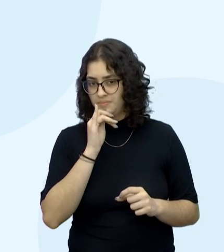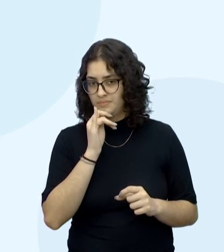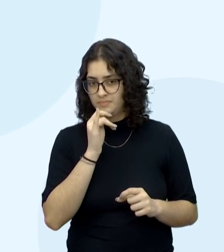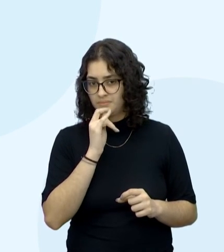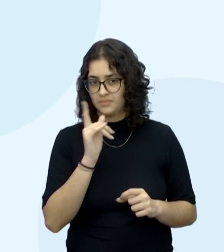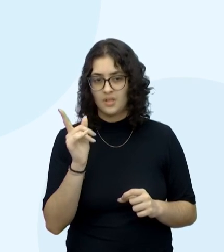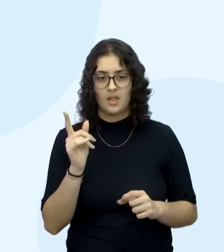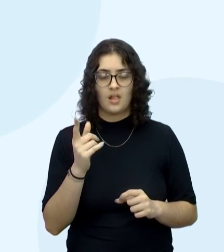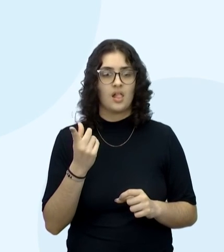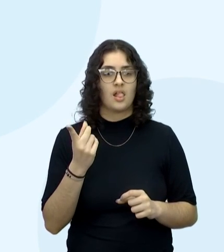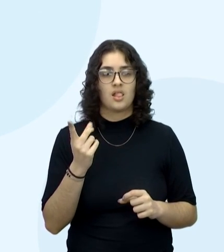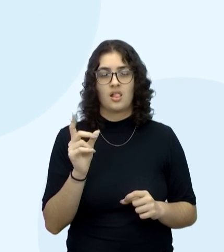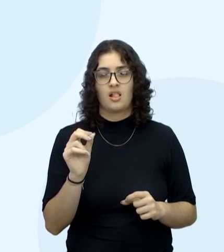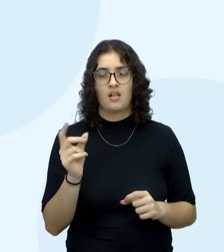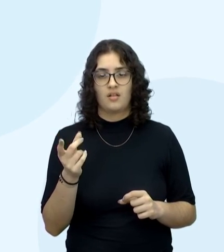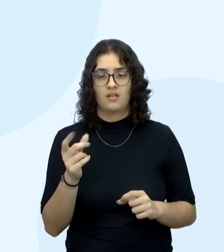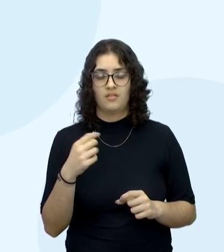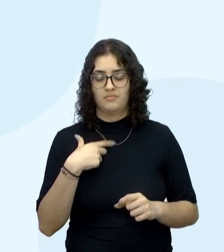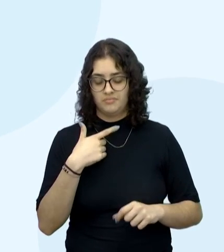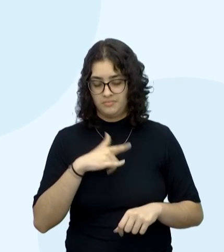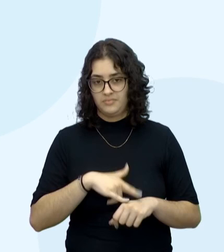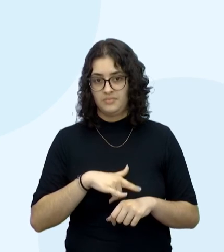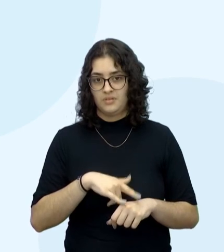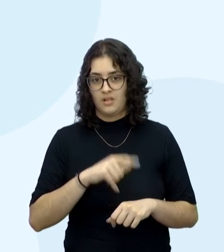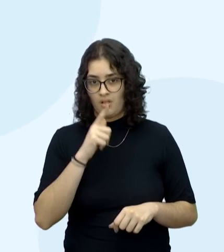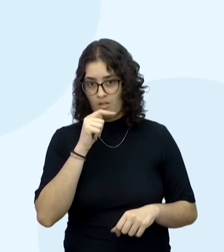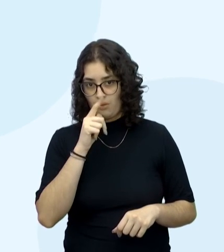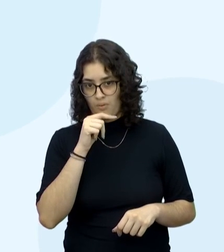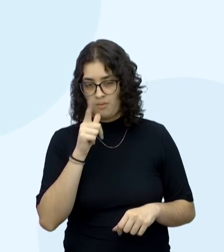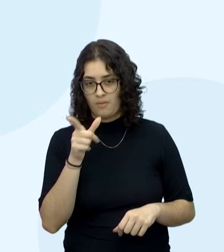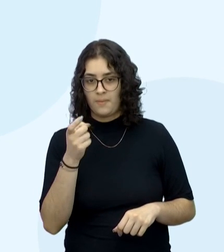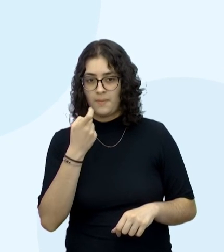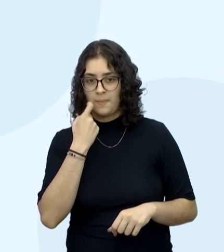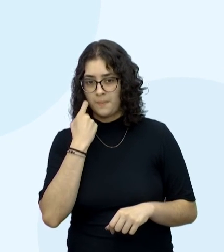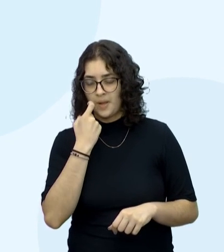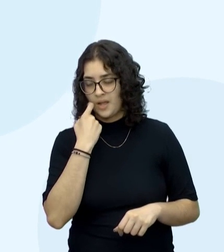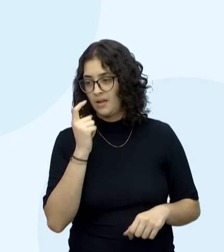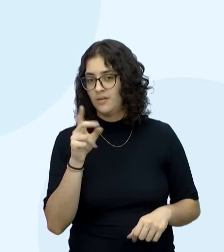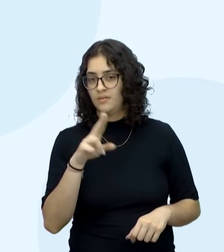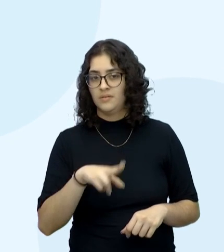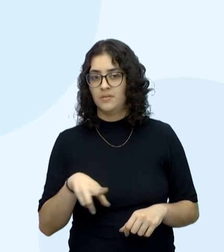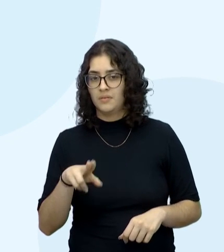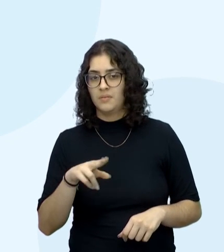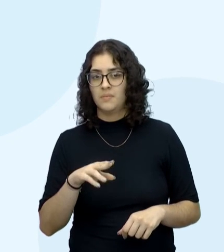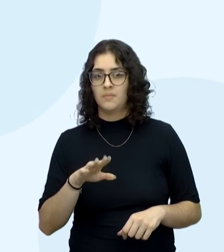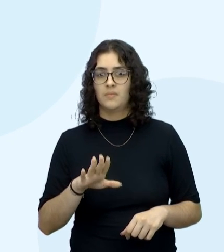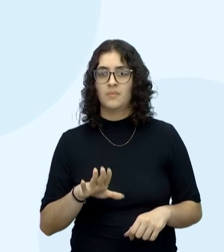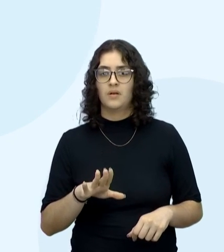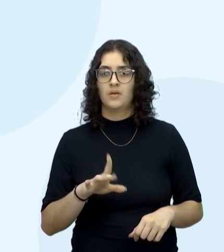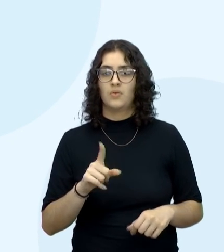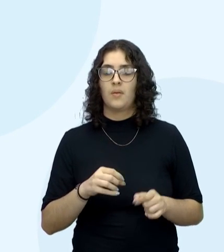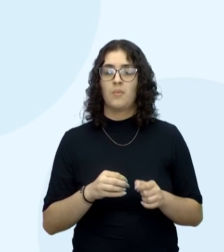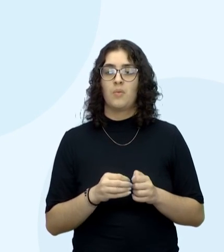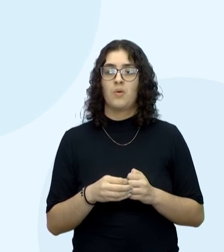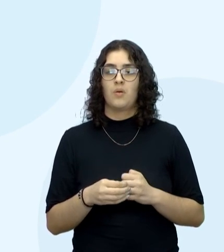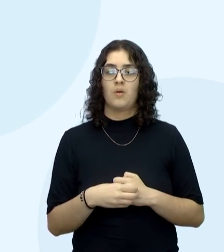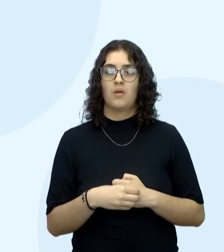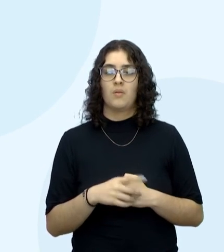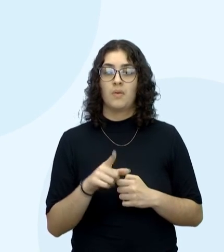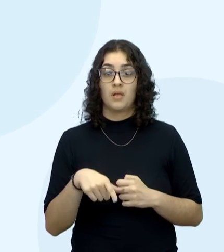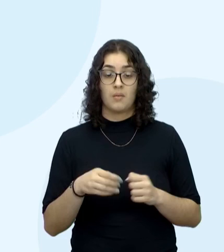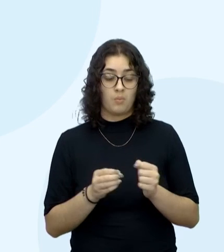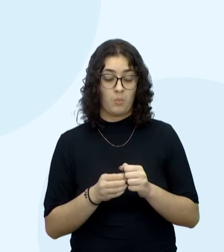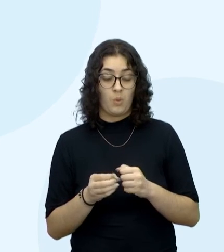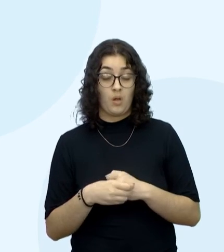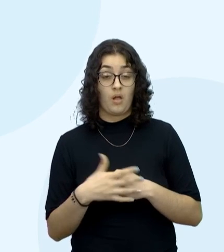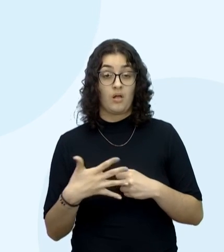valor 10. Faço xixi, cai na água, os peixinhos consomem, só que eles não consomem uma molécula, eles consomem muitas